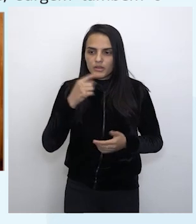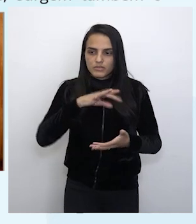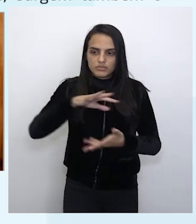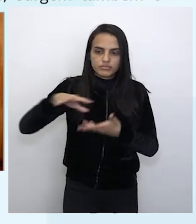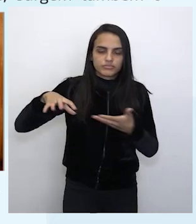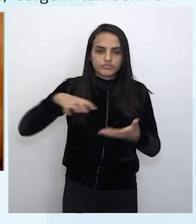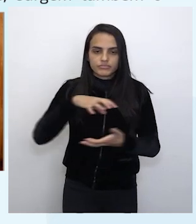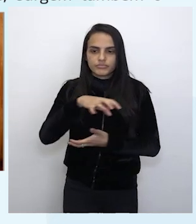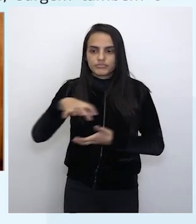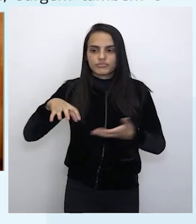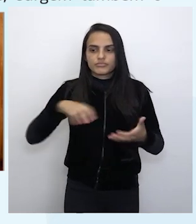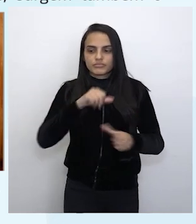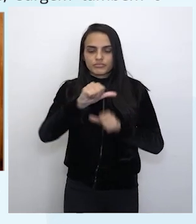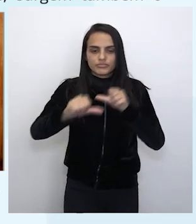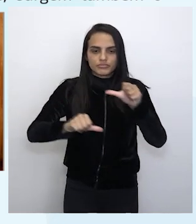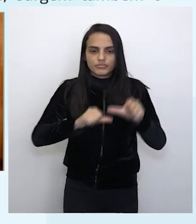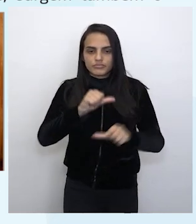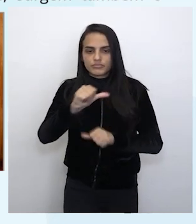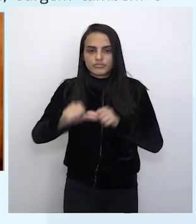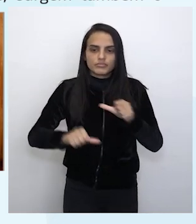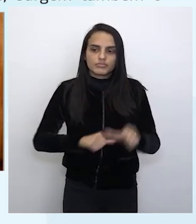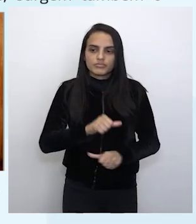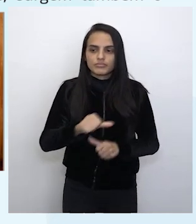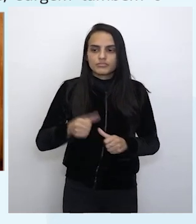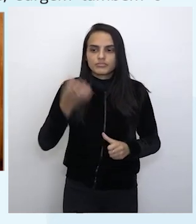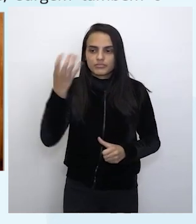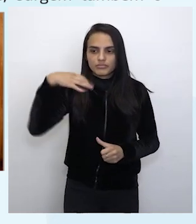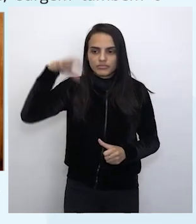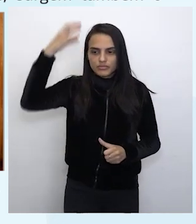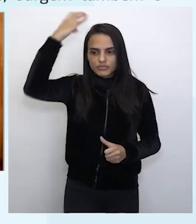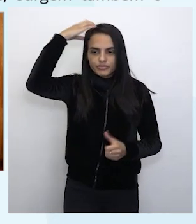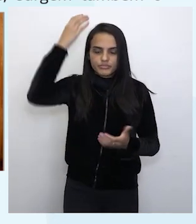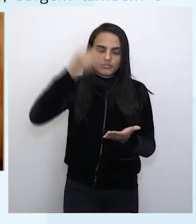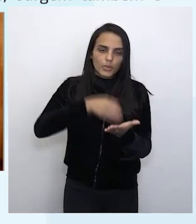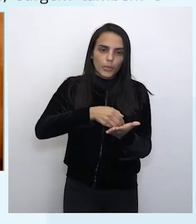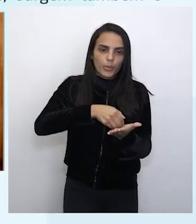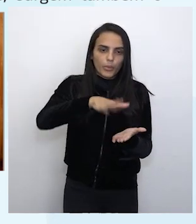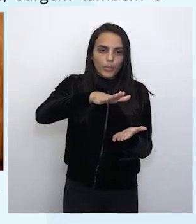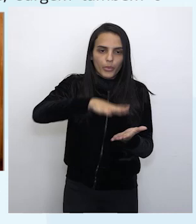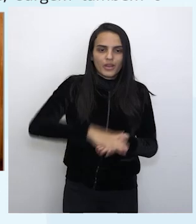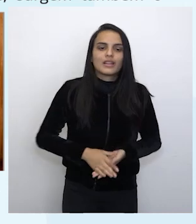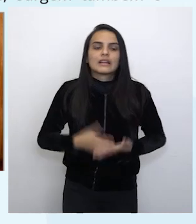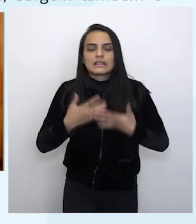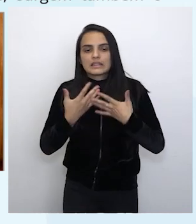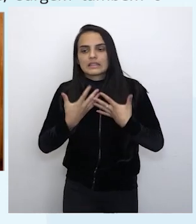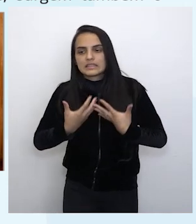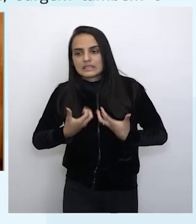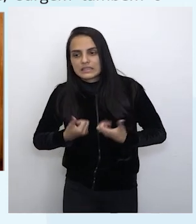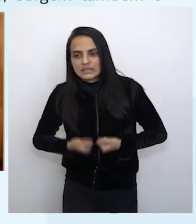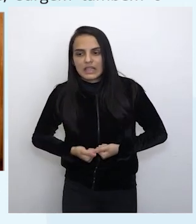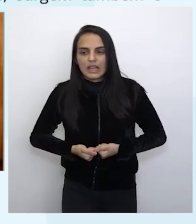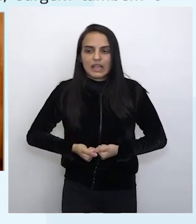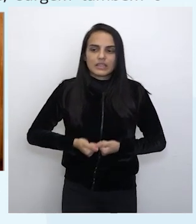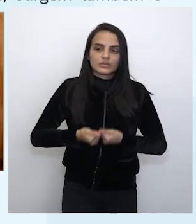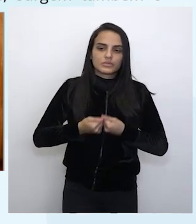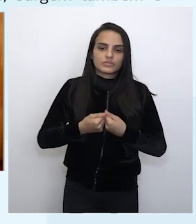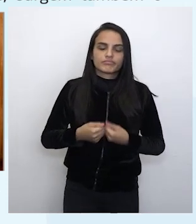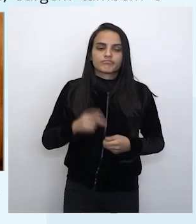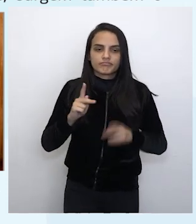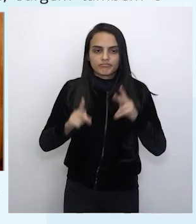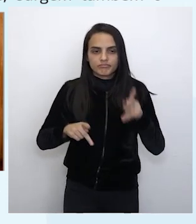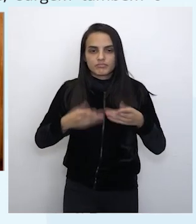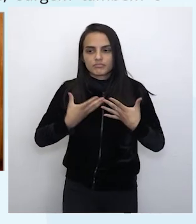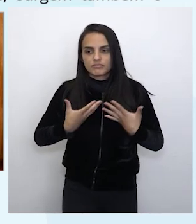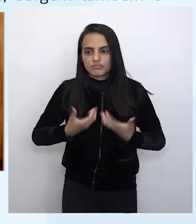uma mudança, de uma queda da monarquia, o povo já estava cansado de ser explorado, e aí, no Renascimento, né, que é esse